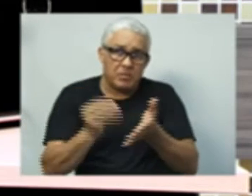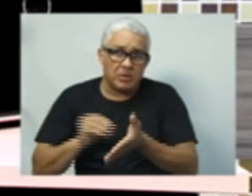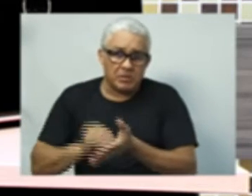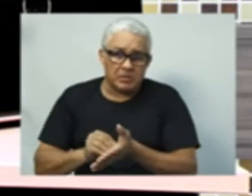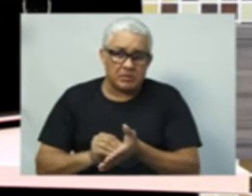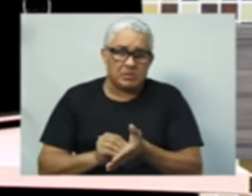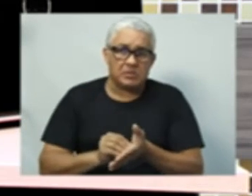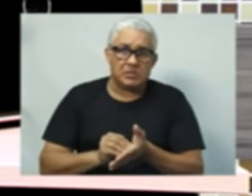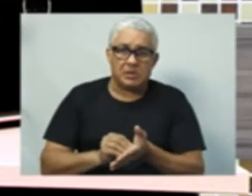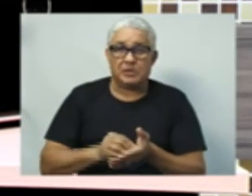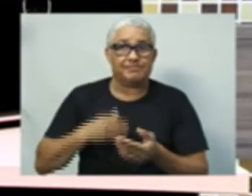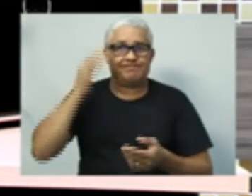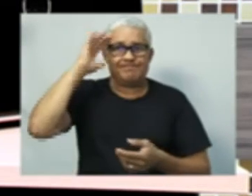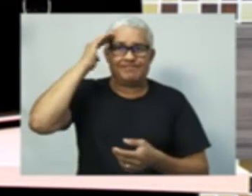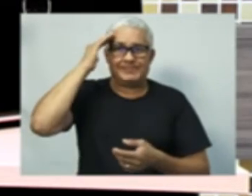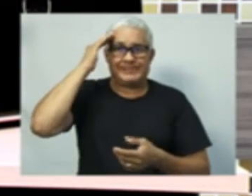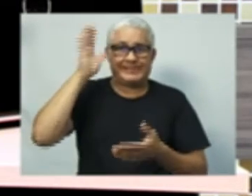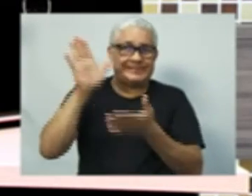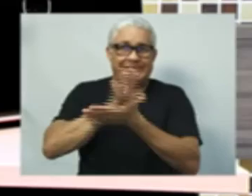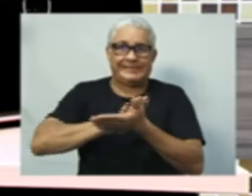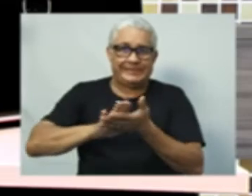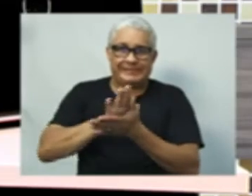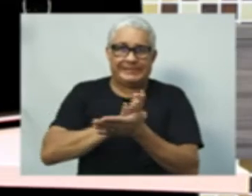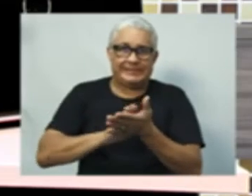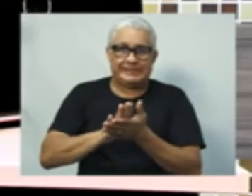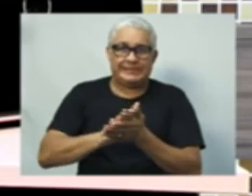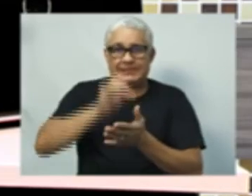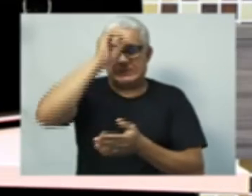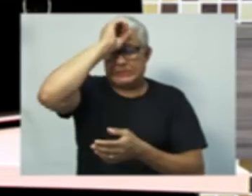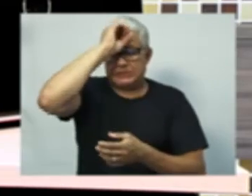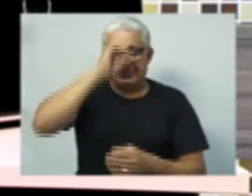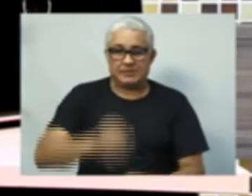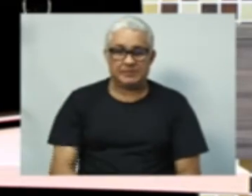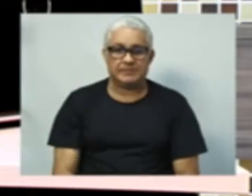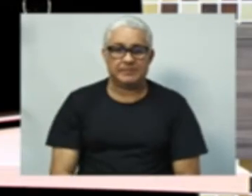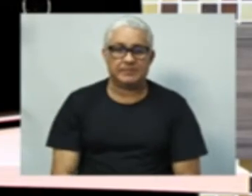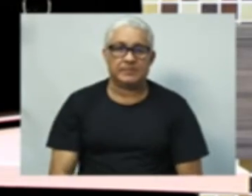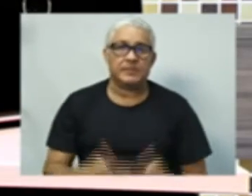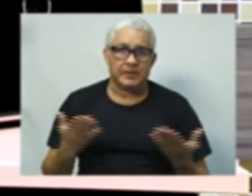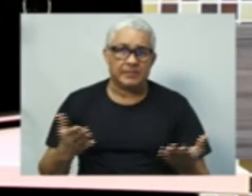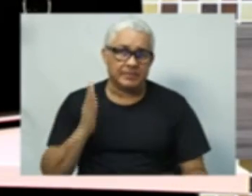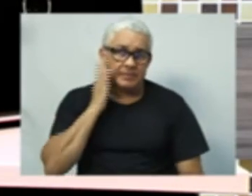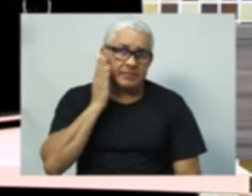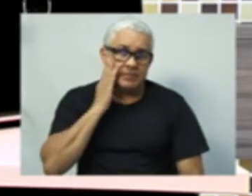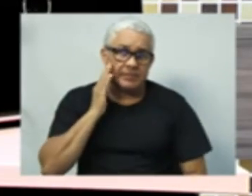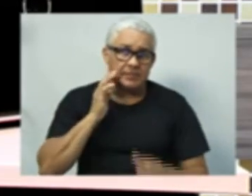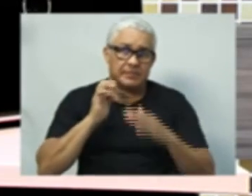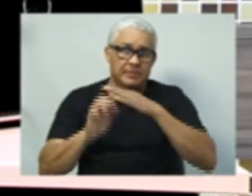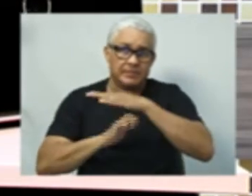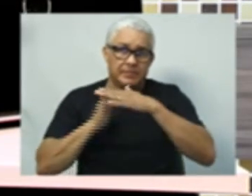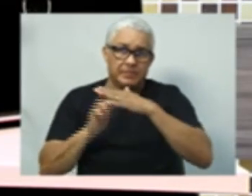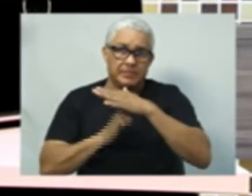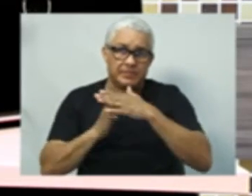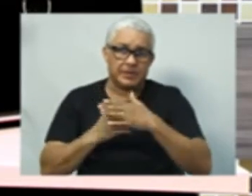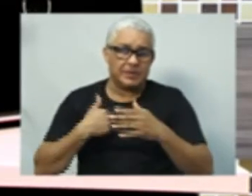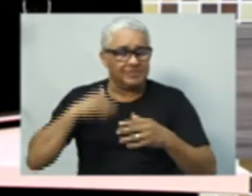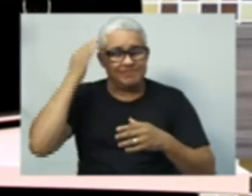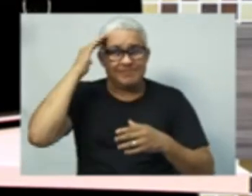falando é grego pra mim. É grega? Isso aí é? Mano, tu sabe que a empresa tá começando e eu não entendo nada desse negócio de contabilidade